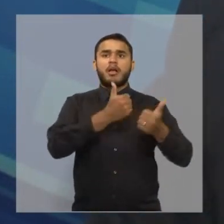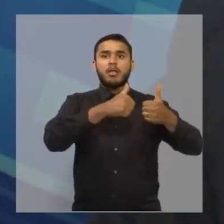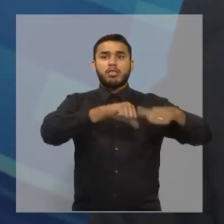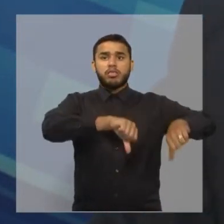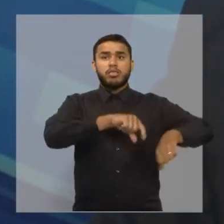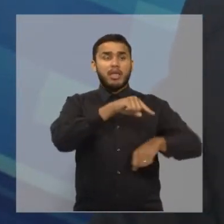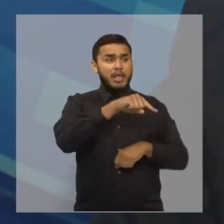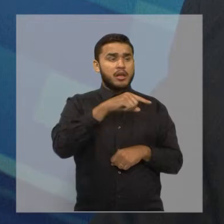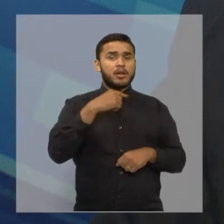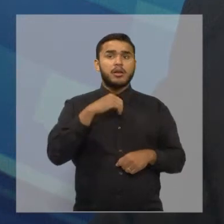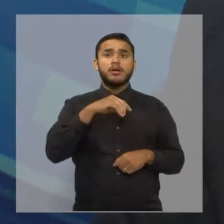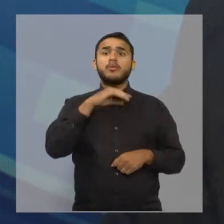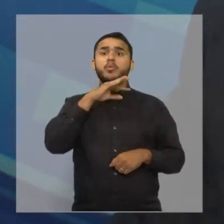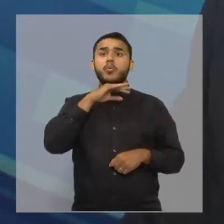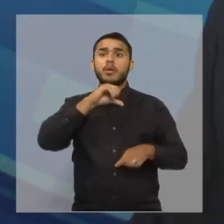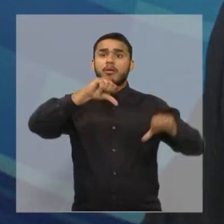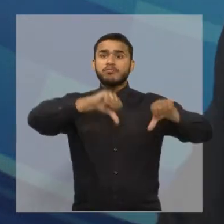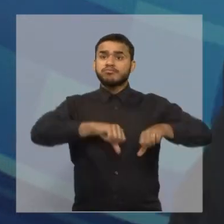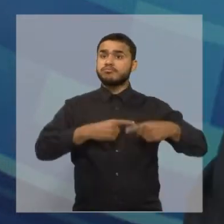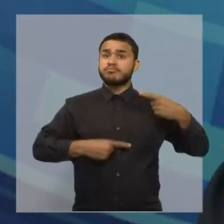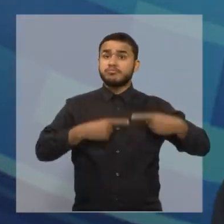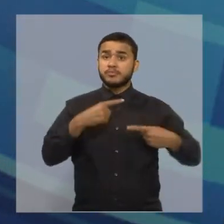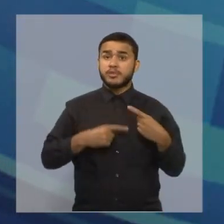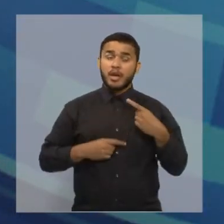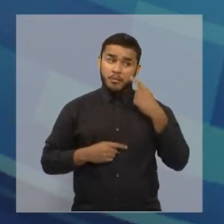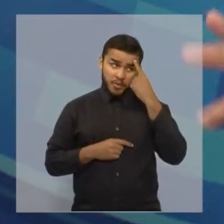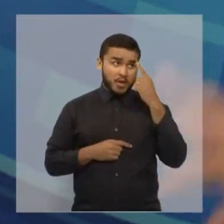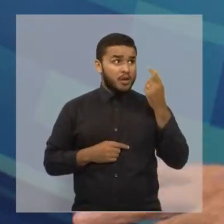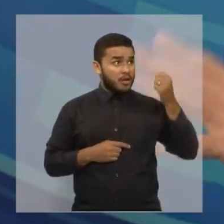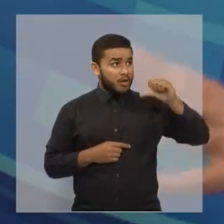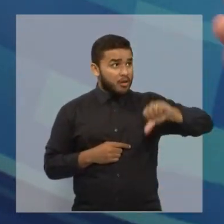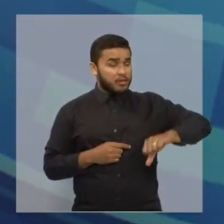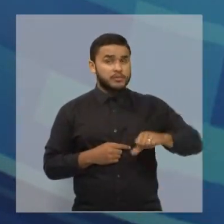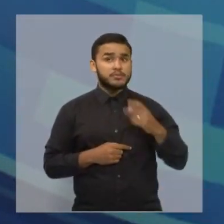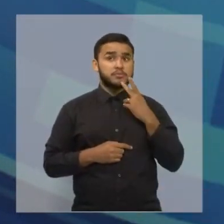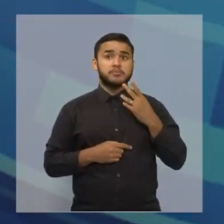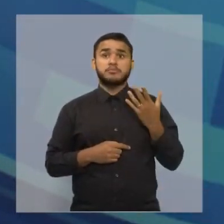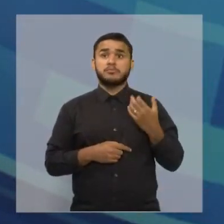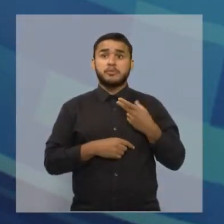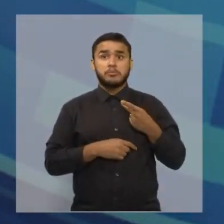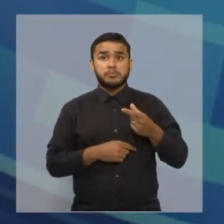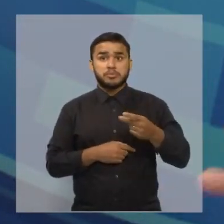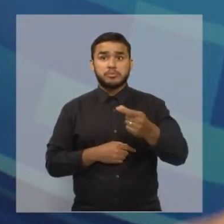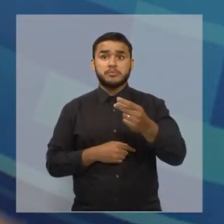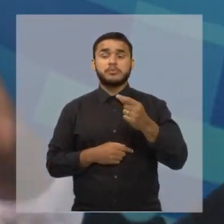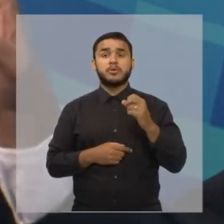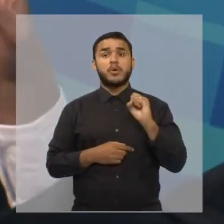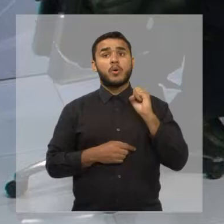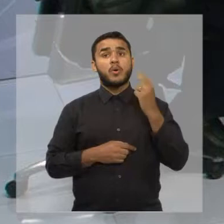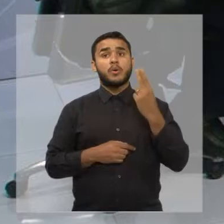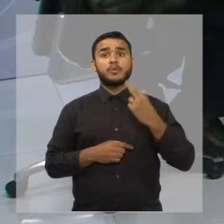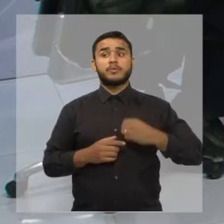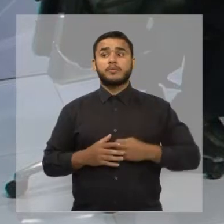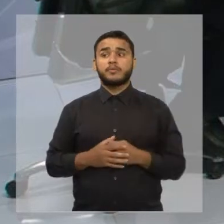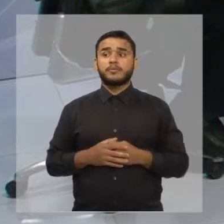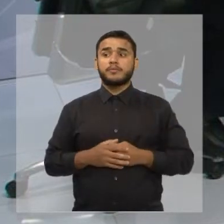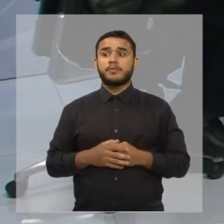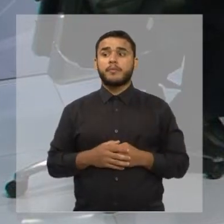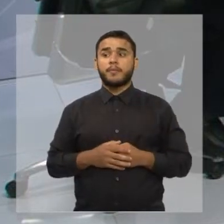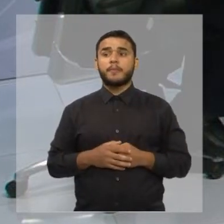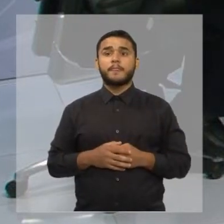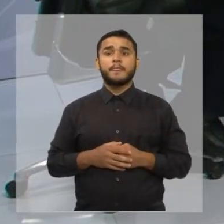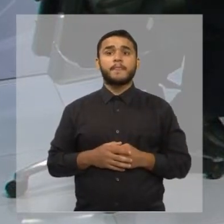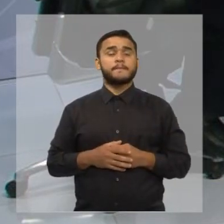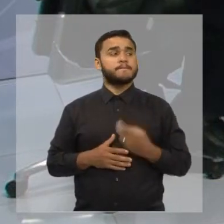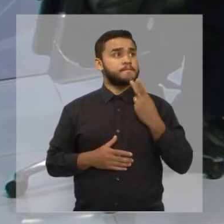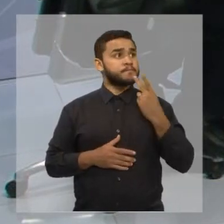desses progressistas. O que os levou a um fracasso político momentâneo, não sei se é duradouro, até porque no Nordeste nós temos a maioria dos governadores. O que os levou a